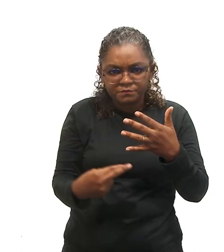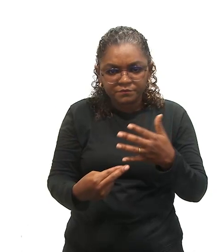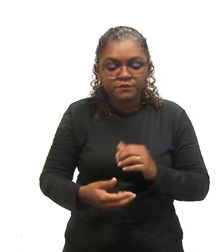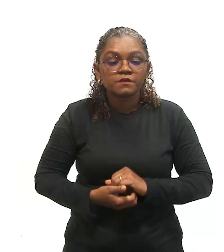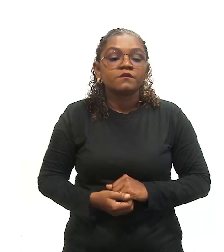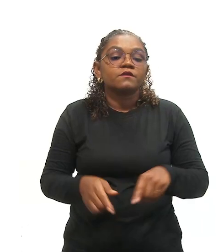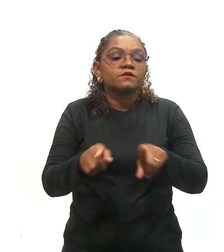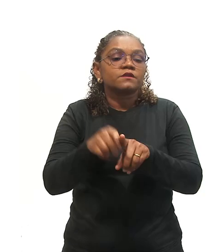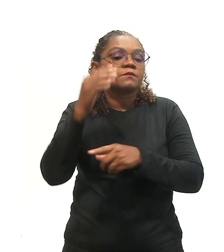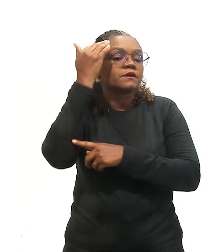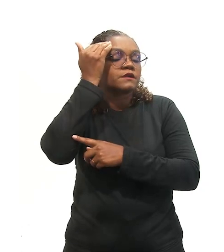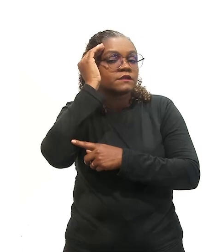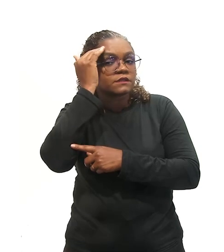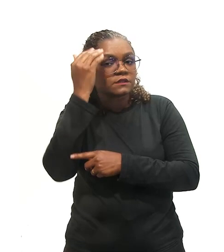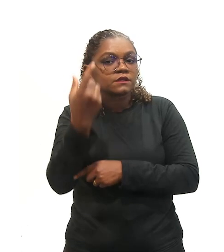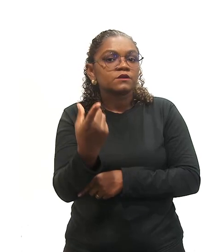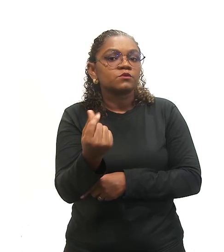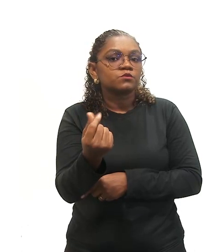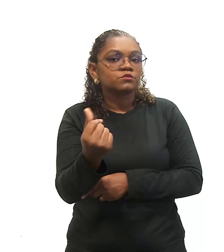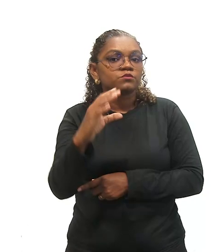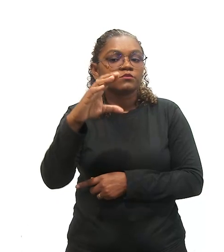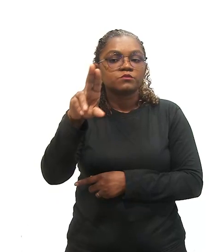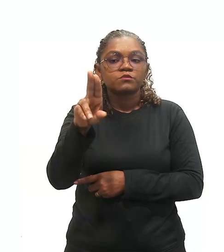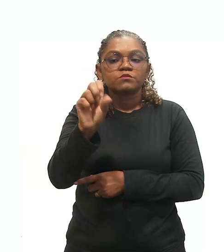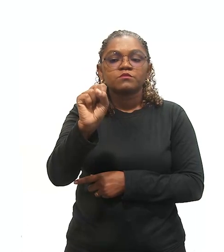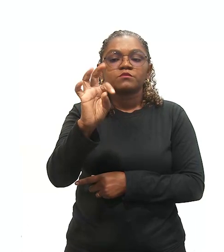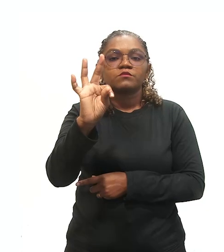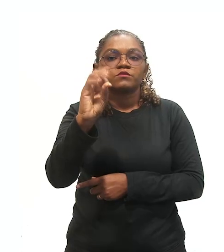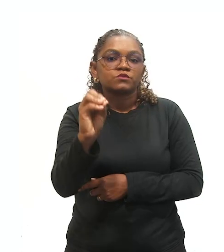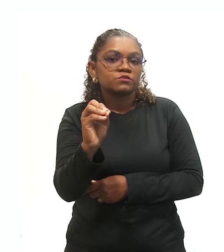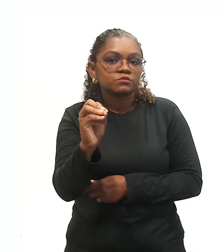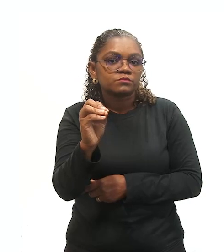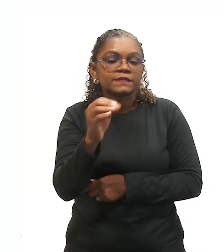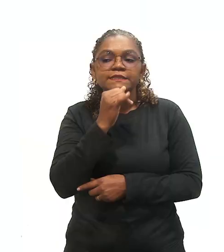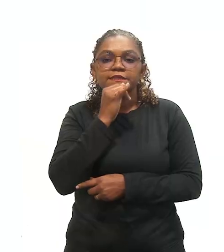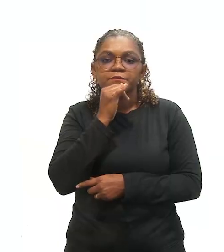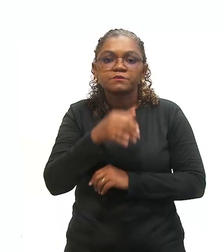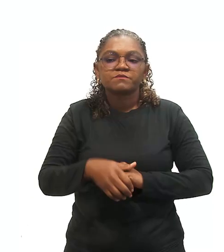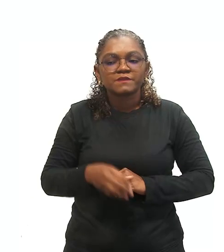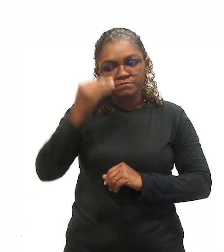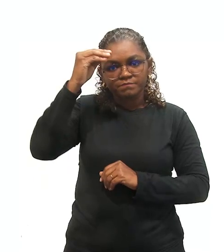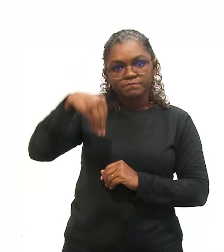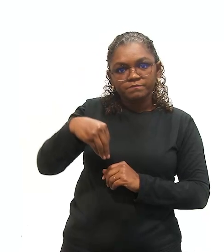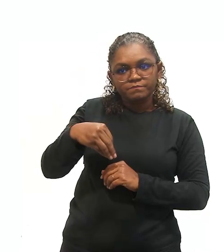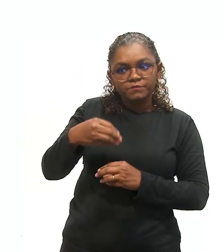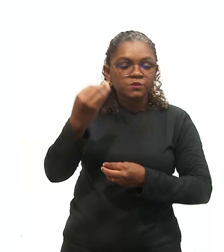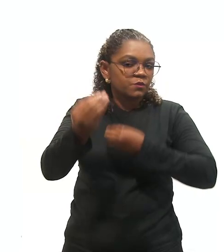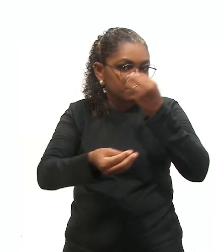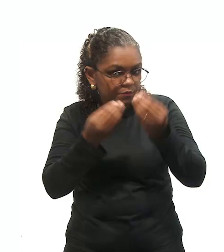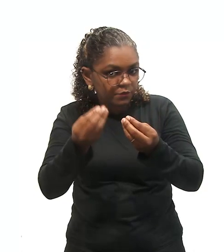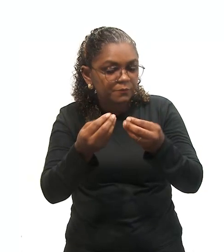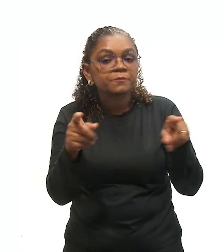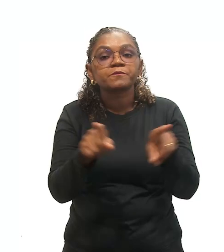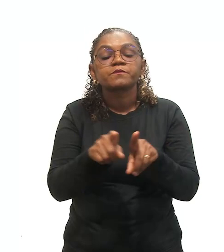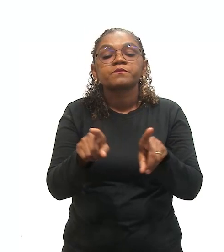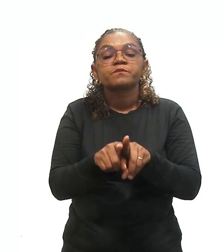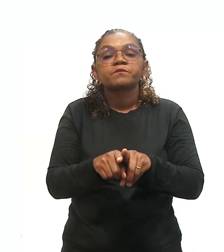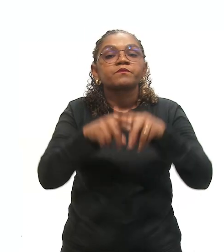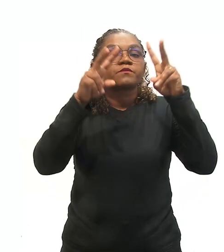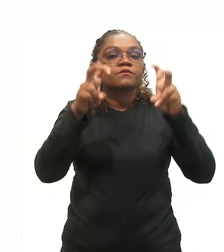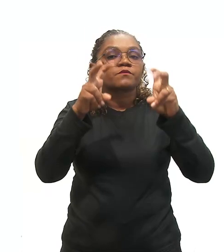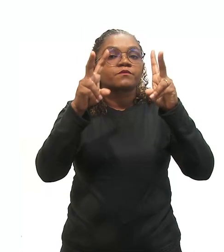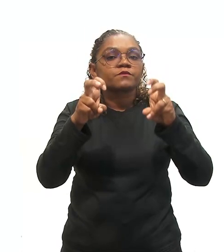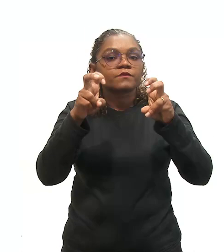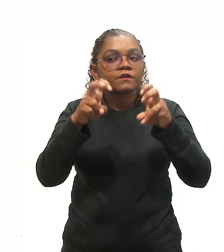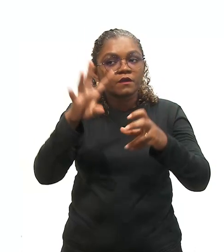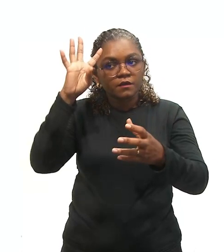obtê-lo. Vamos falar um pouquinho sobre o pensamento racional das pessoas que ocorre na margem e vamos falar sobre como as pessoas